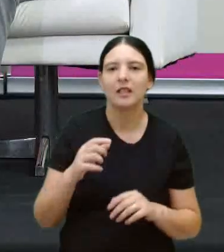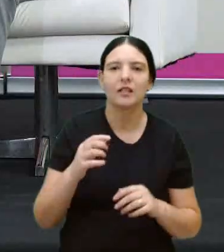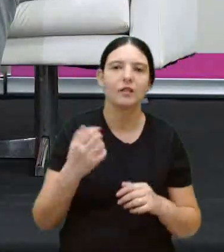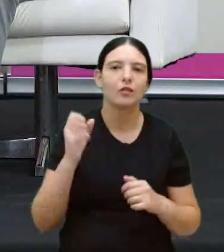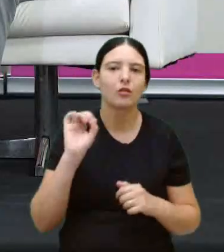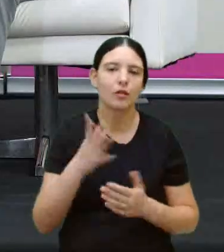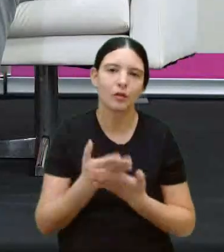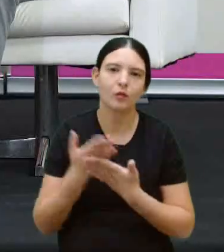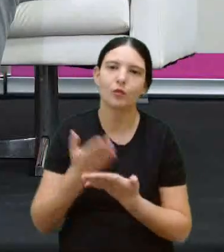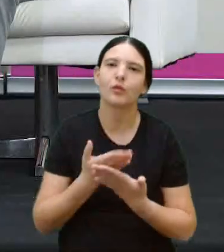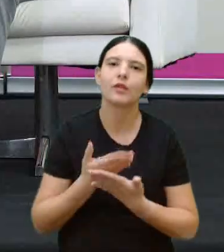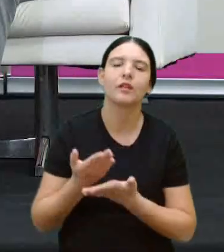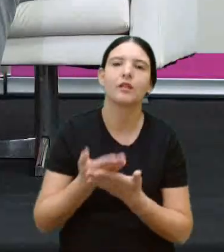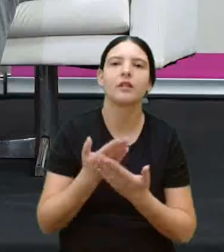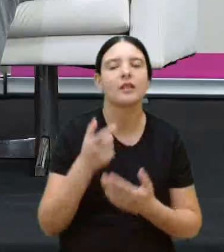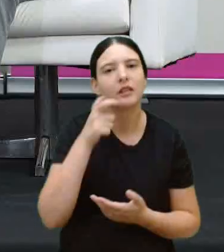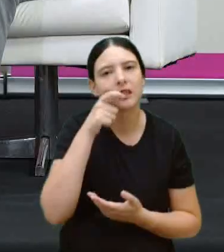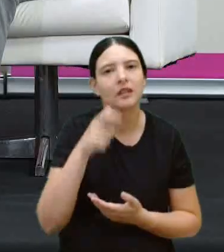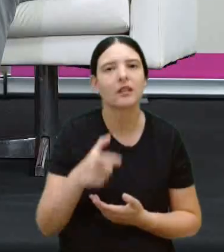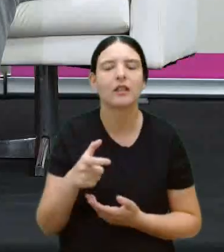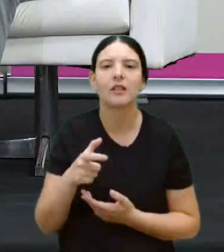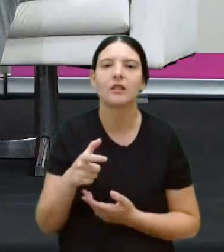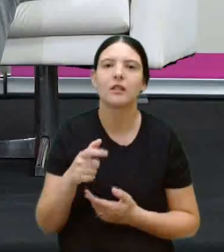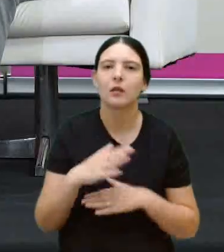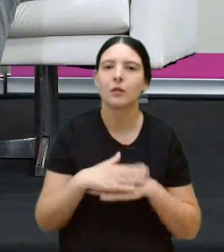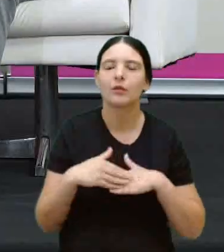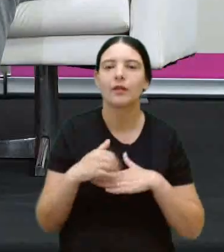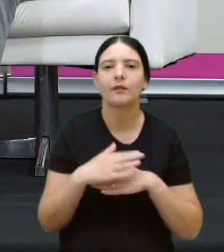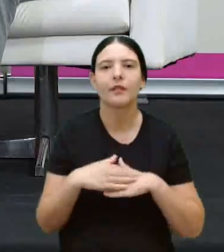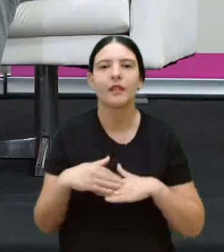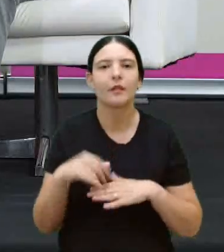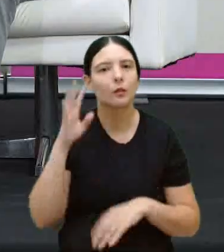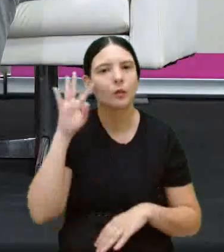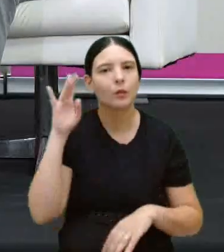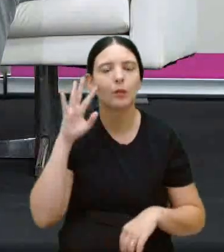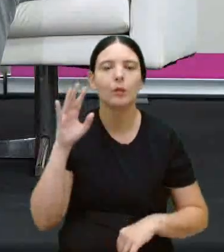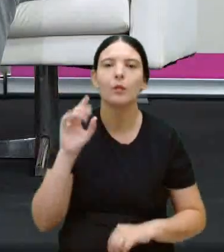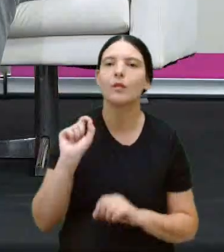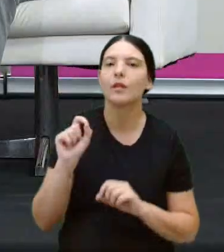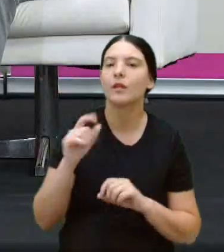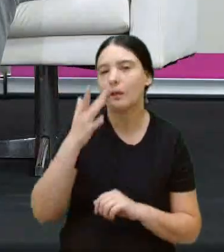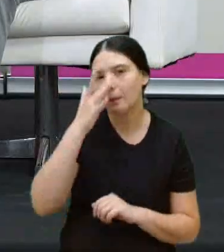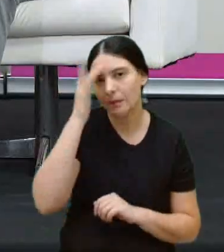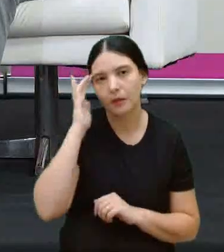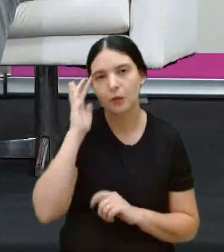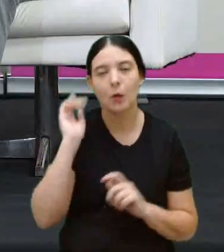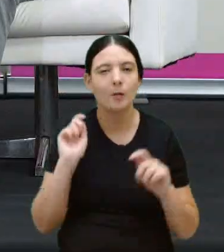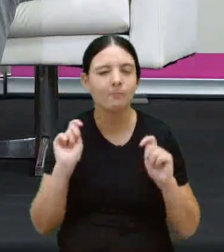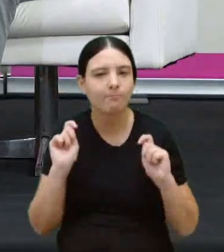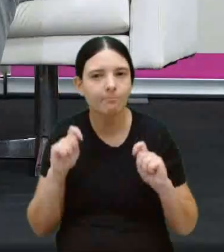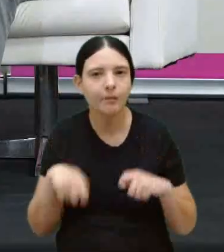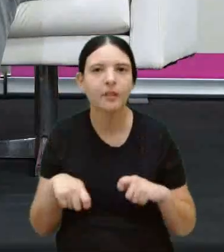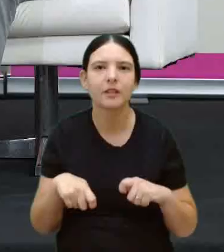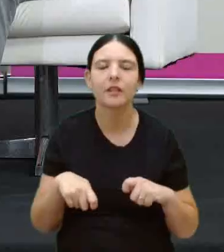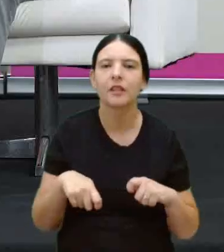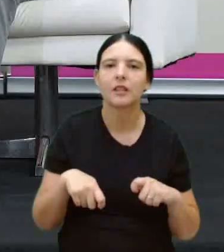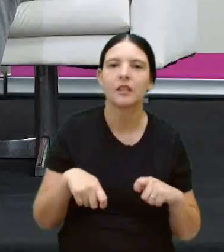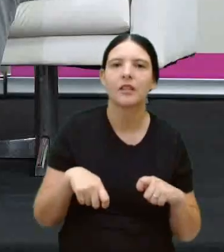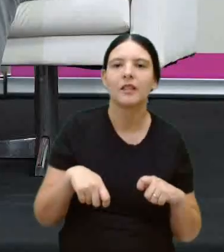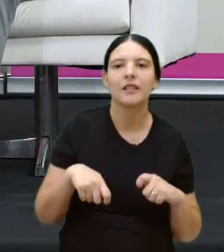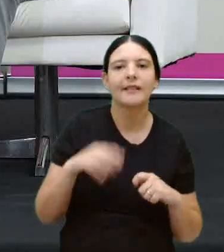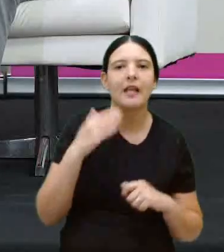acho muito interessante, a teoria dos afetos, que é uma pessoa ser capaz de contar os seus